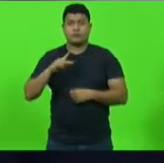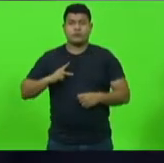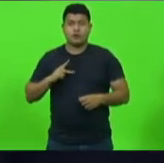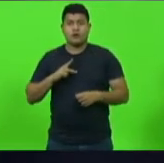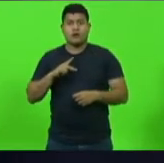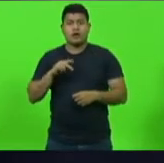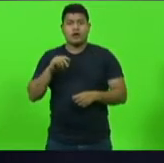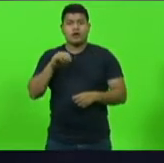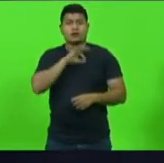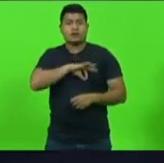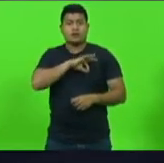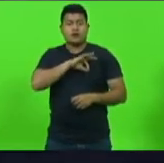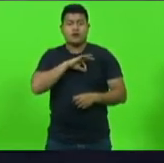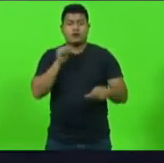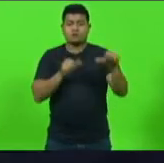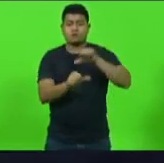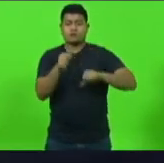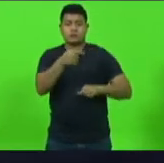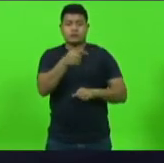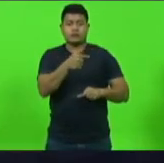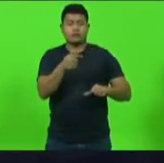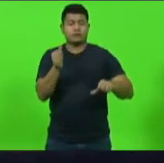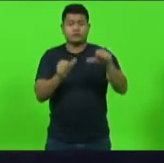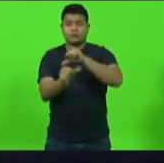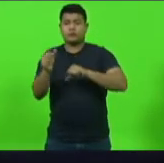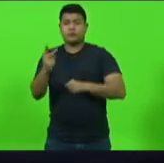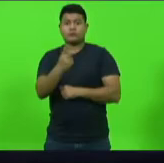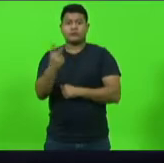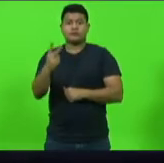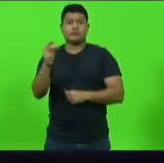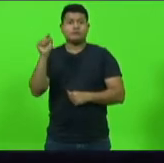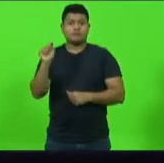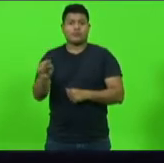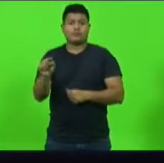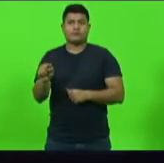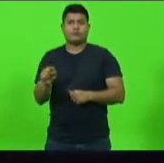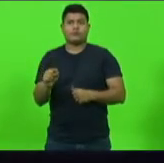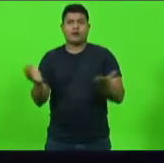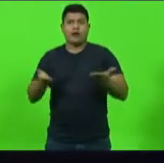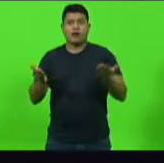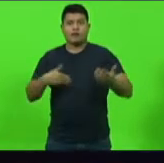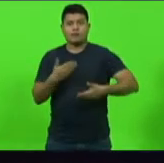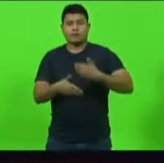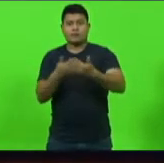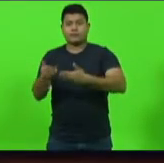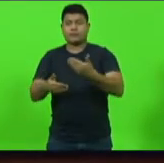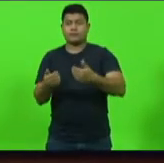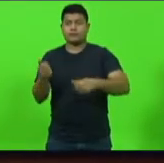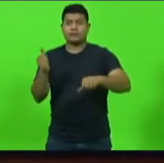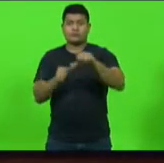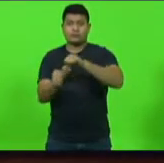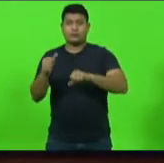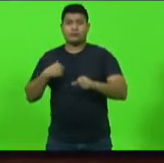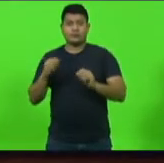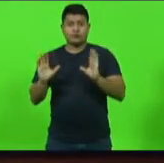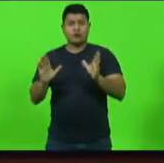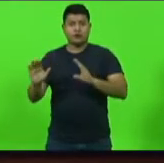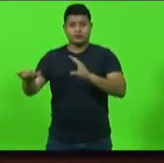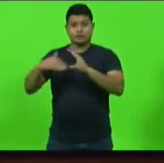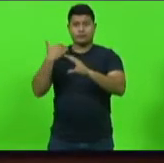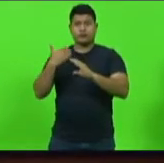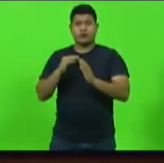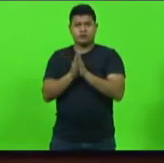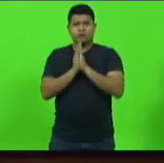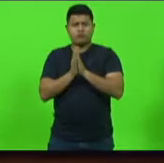para R$22 mil. E agora está tramitando um reajuste, e eu recebi um e-mail, por favor,